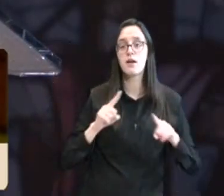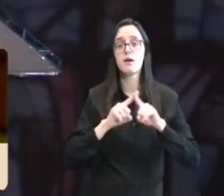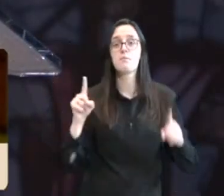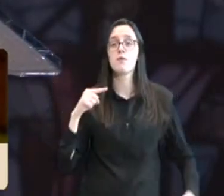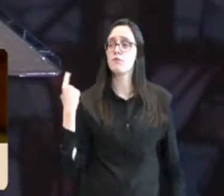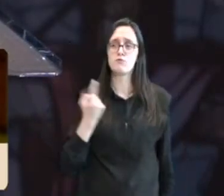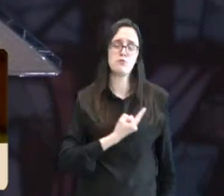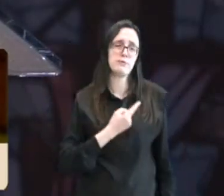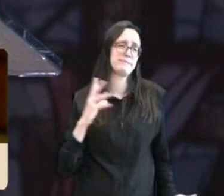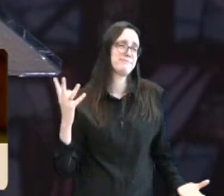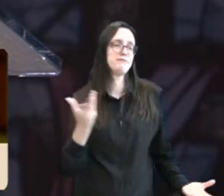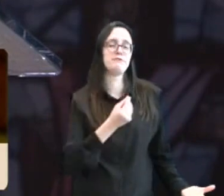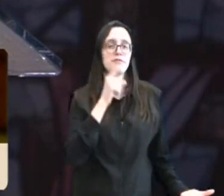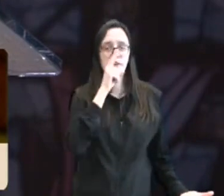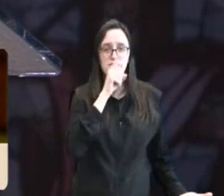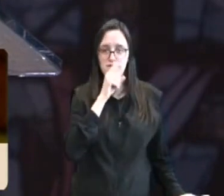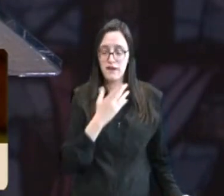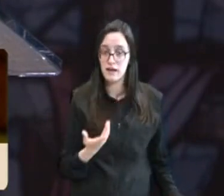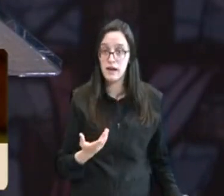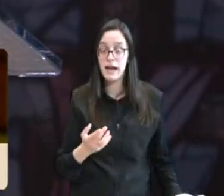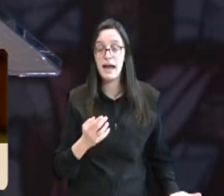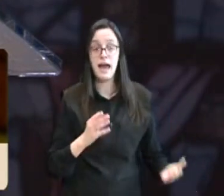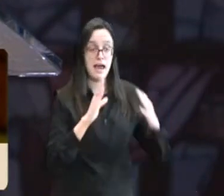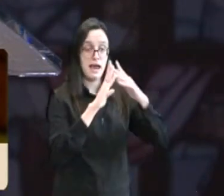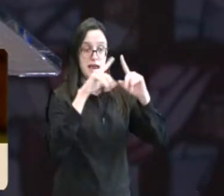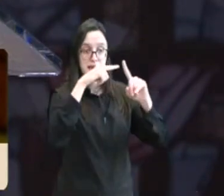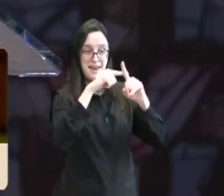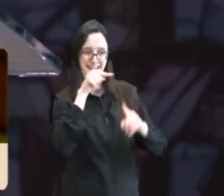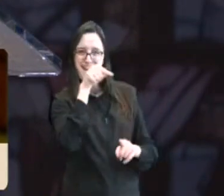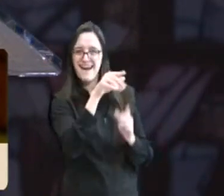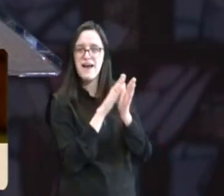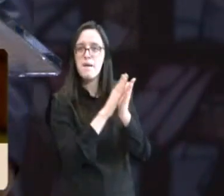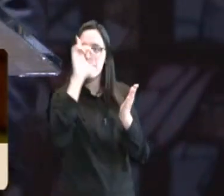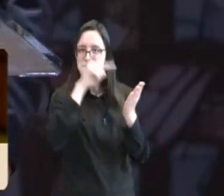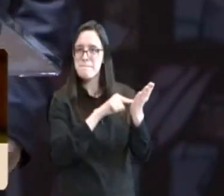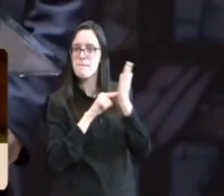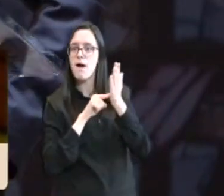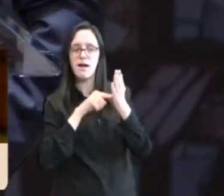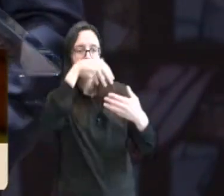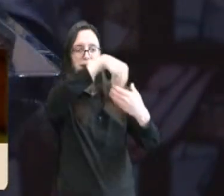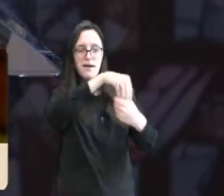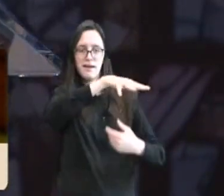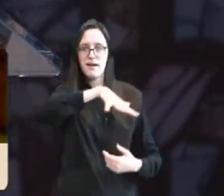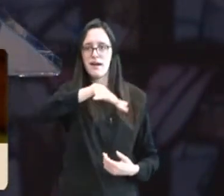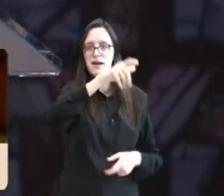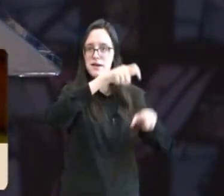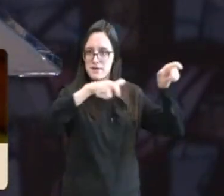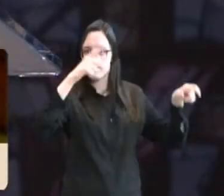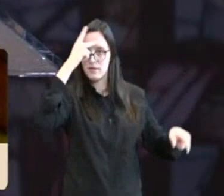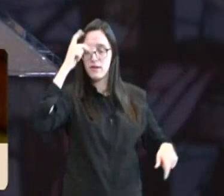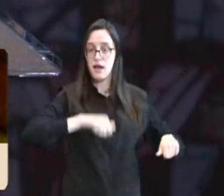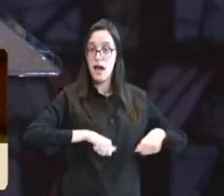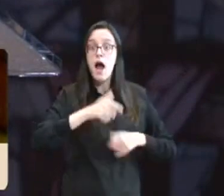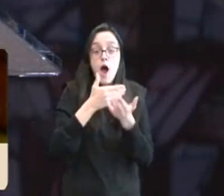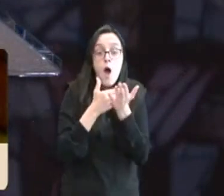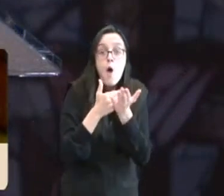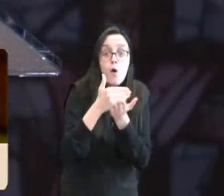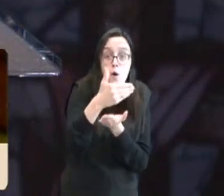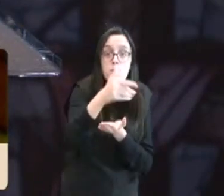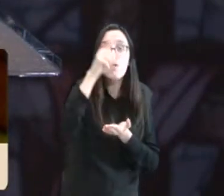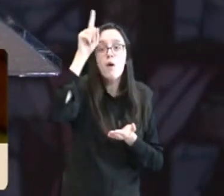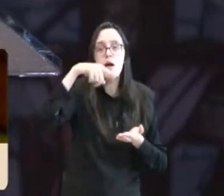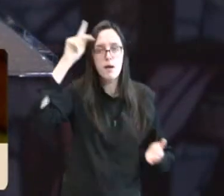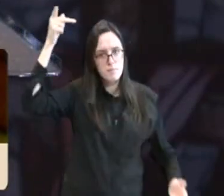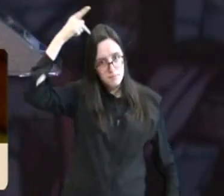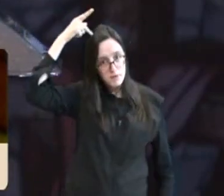somos todos falhos. A igreja de Atos, ali em Atos, ela começou no dia de Pentecostes,